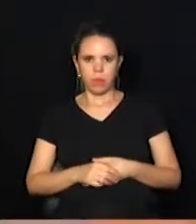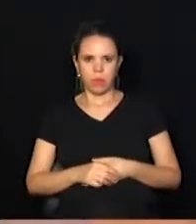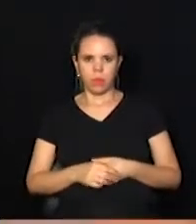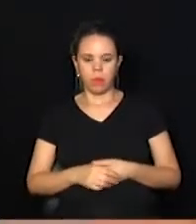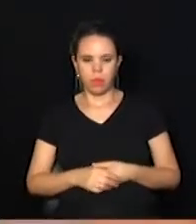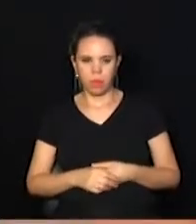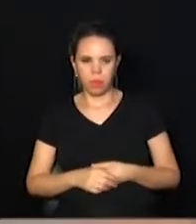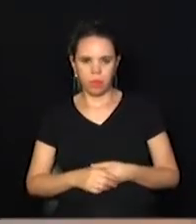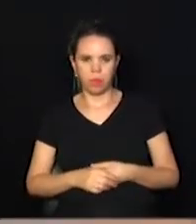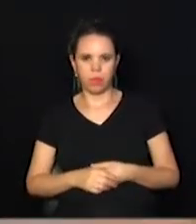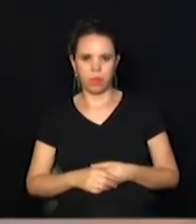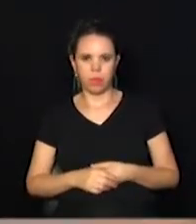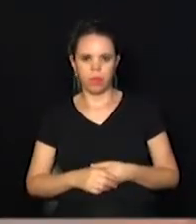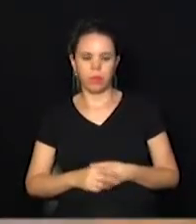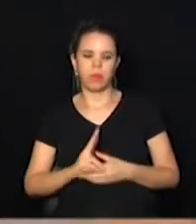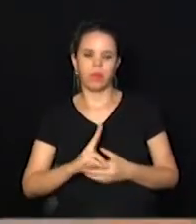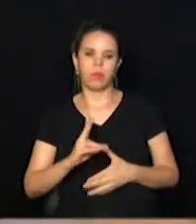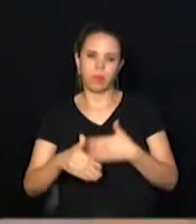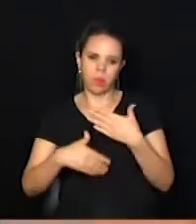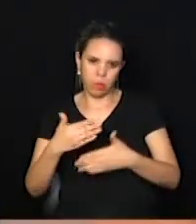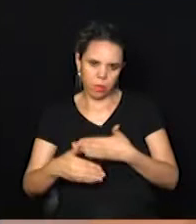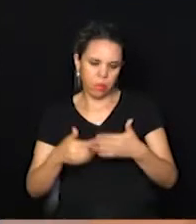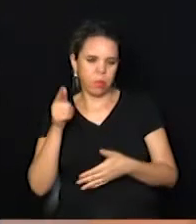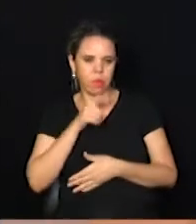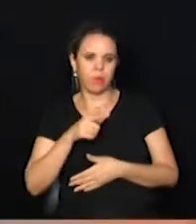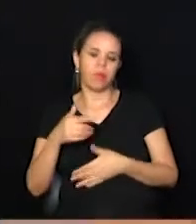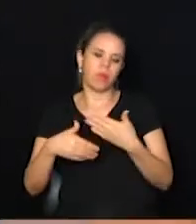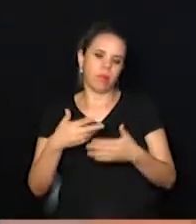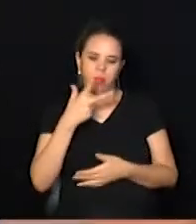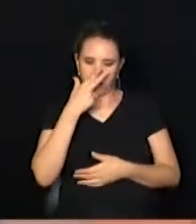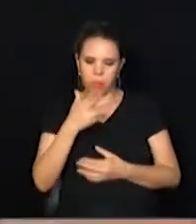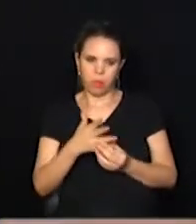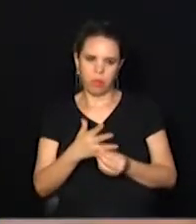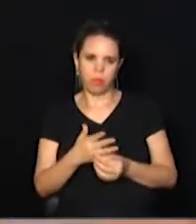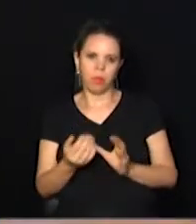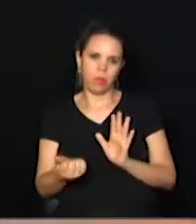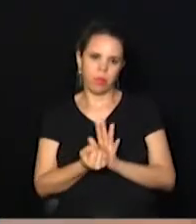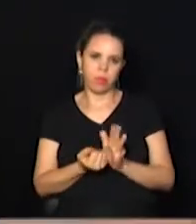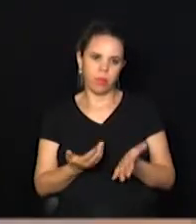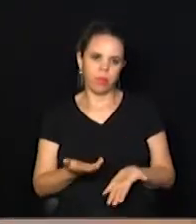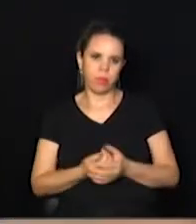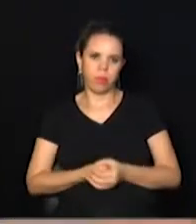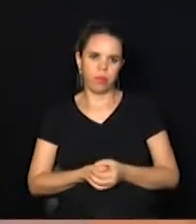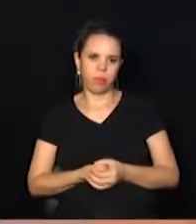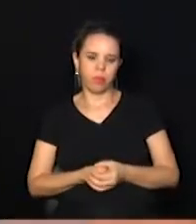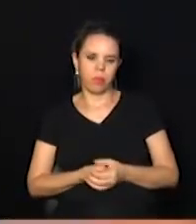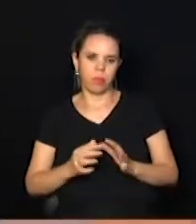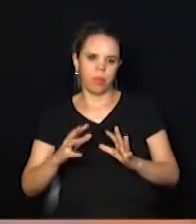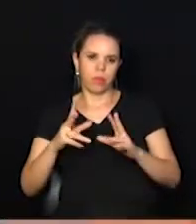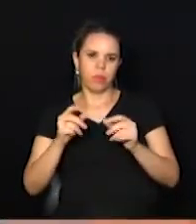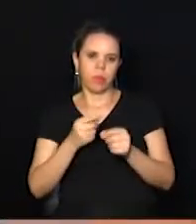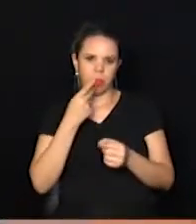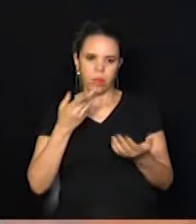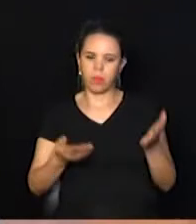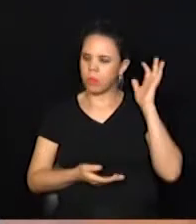gente caminhou, e esse me parece que é o grande legado, né, de tudo que nós falamos